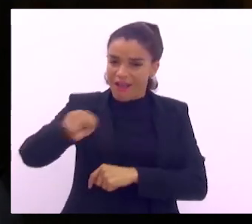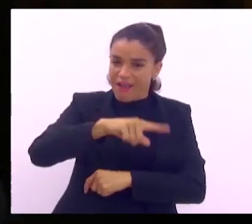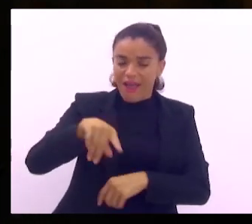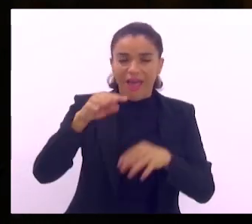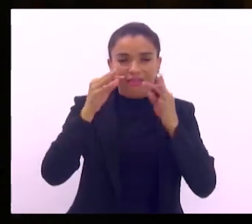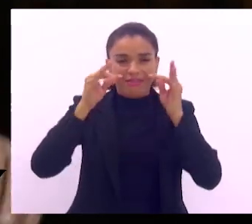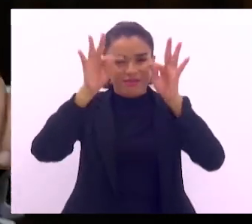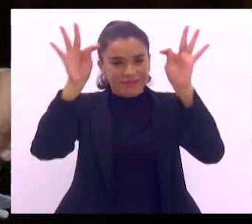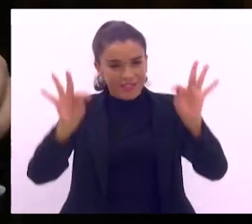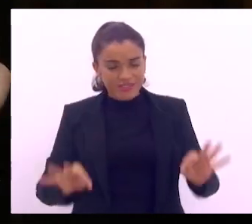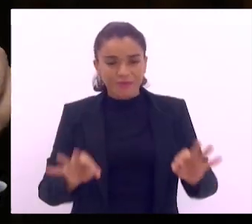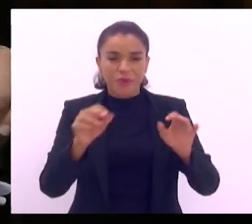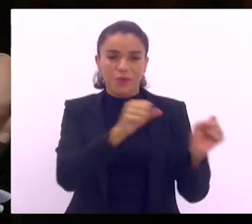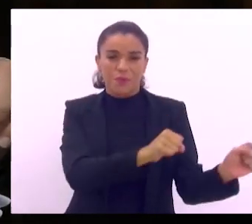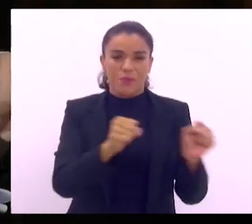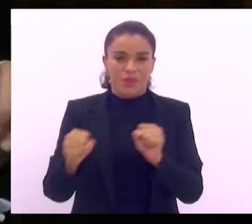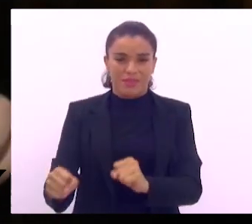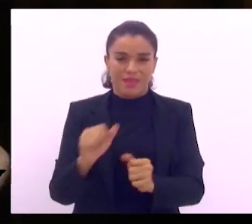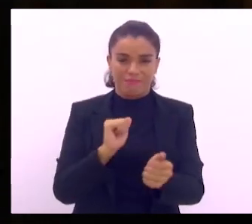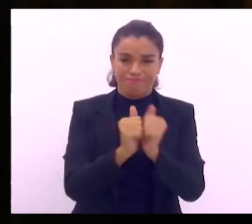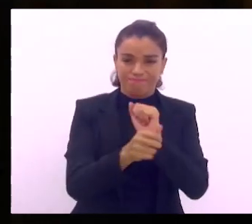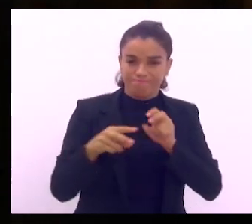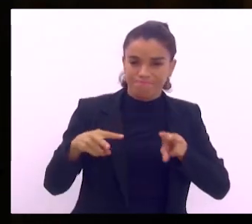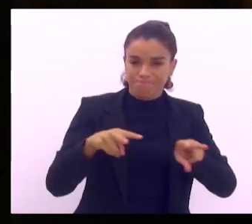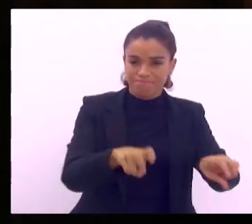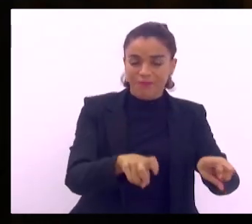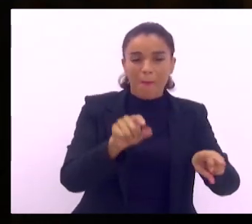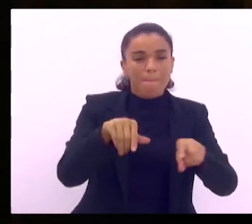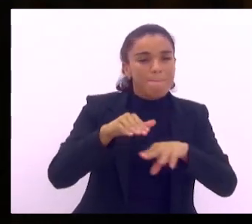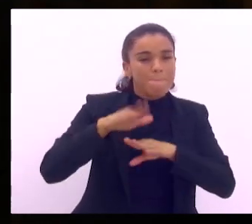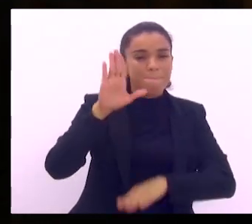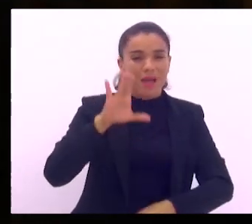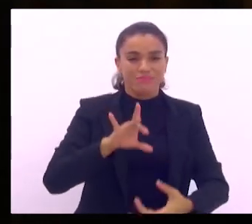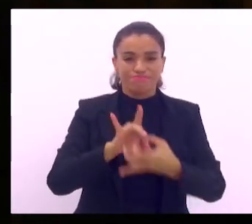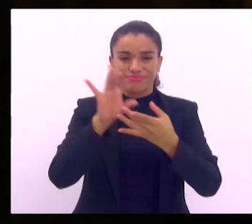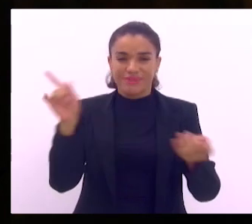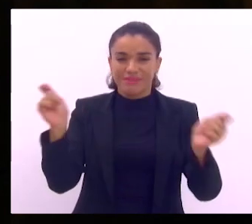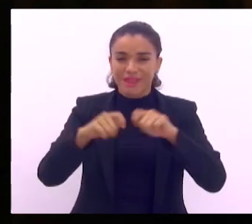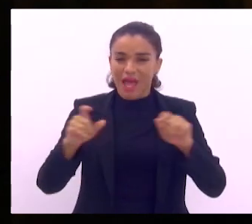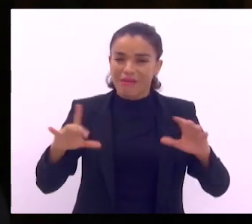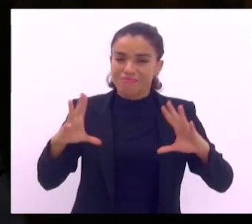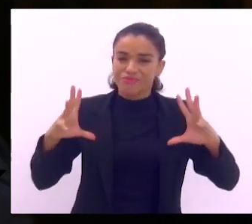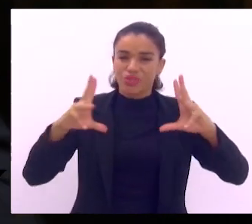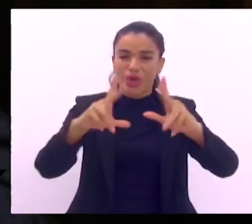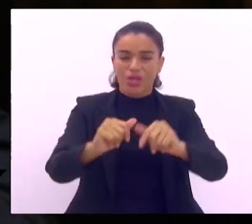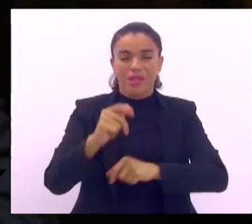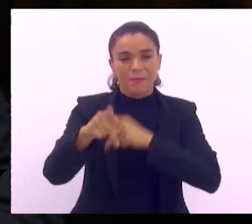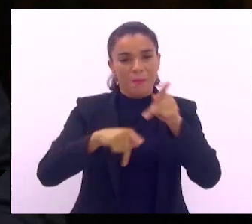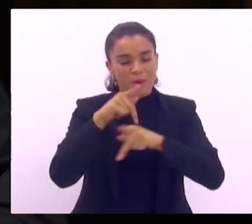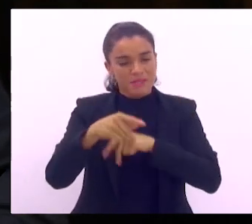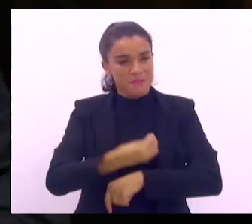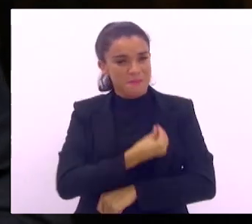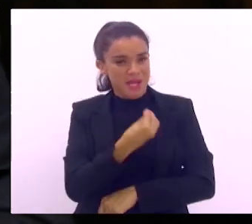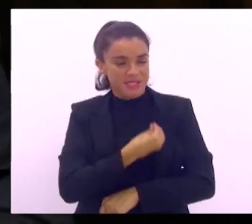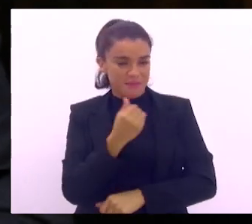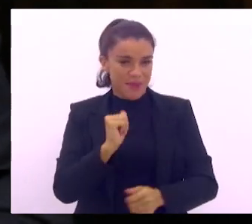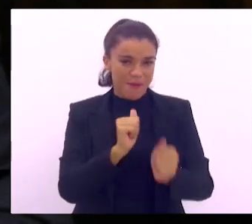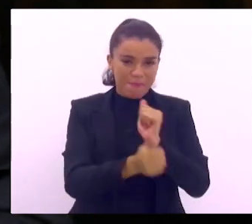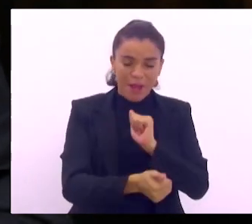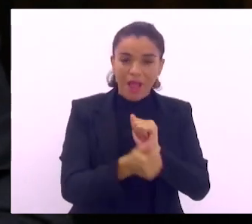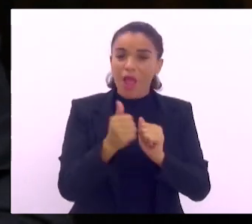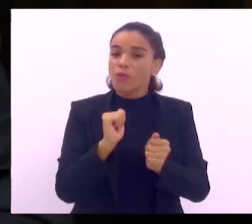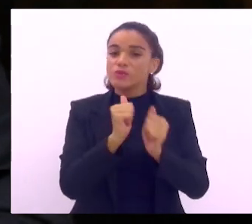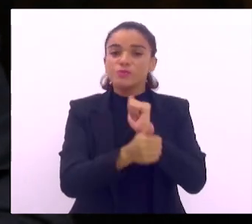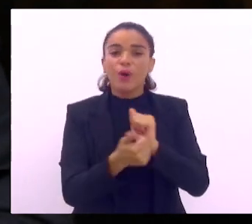poder do atletismo, o esporte mais democrático que existe. Isso é importante deixar claro com relação a outros esportes, porque